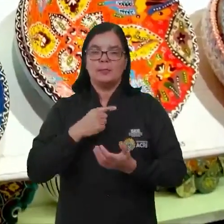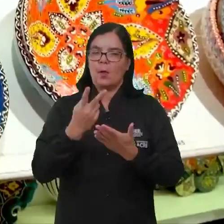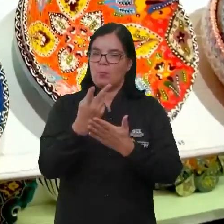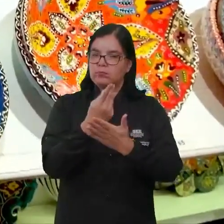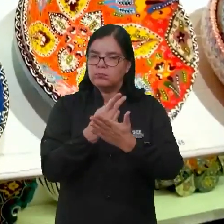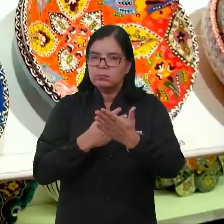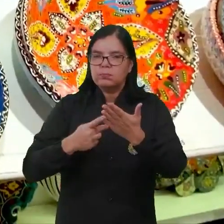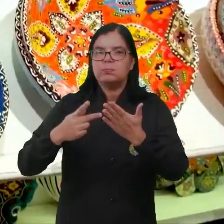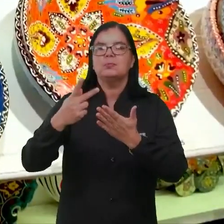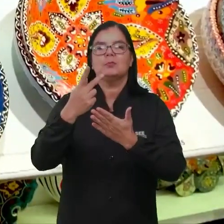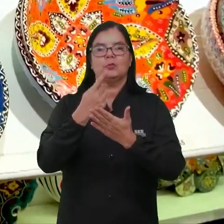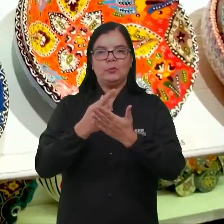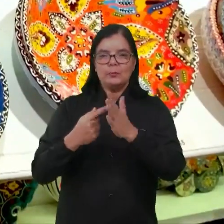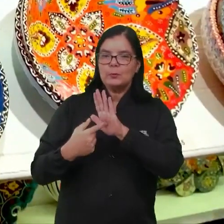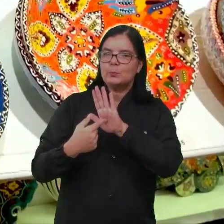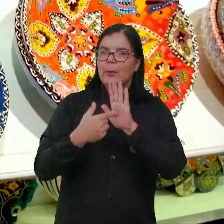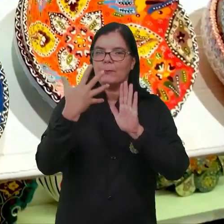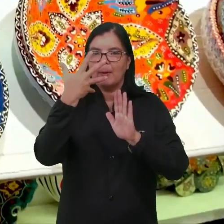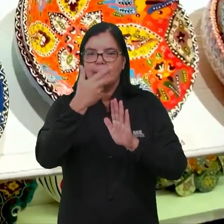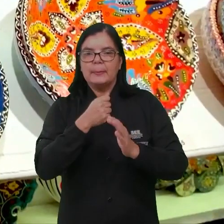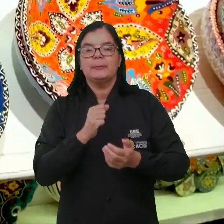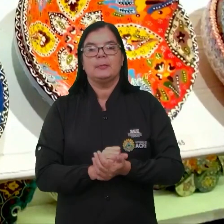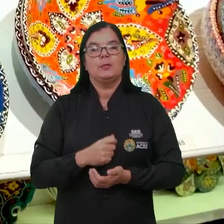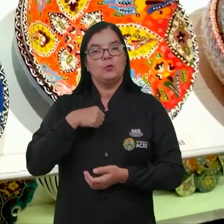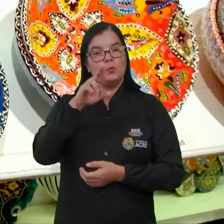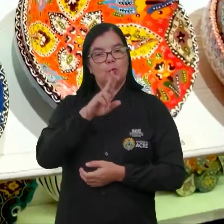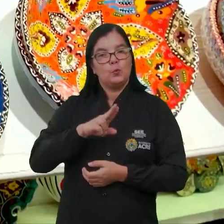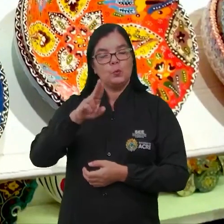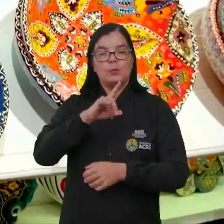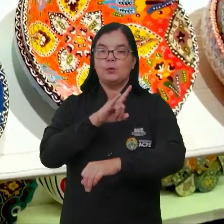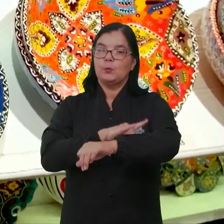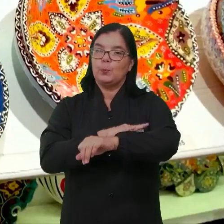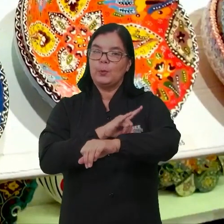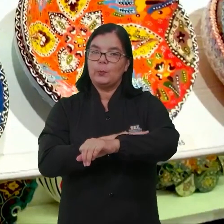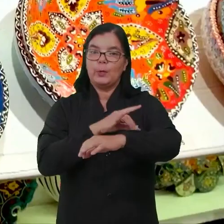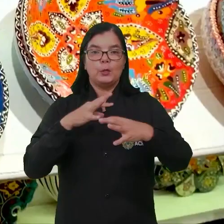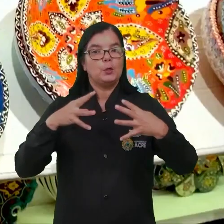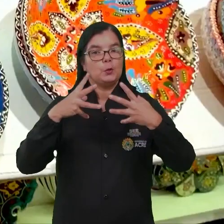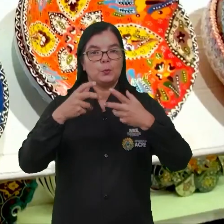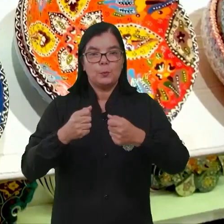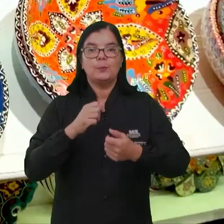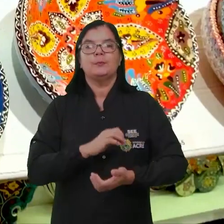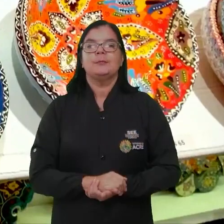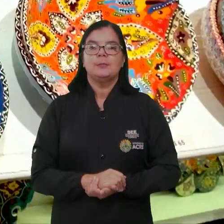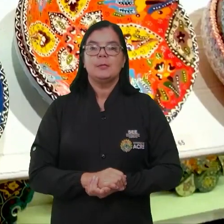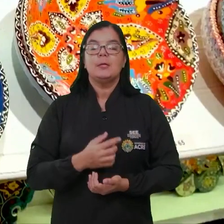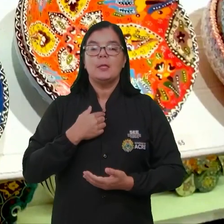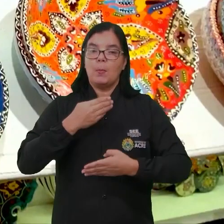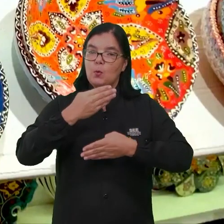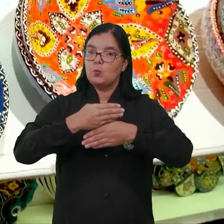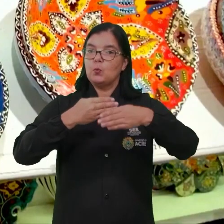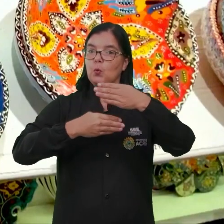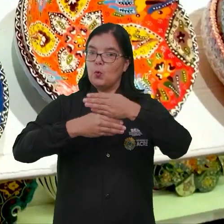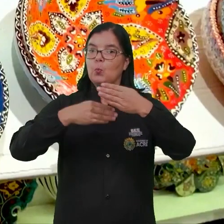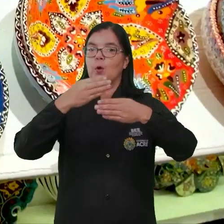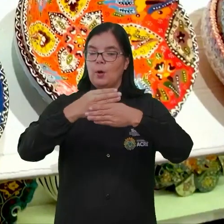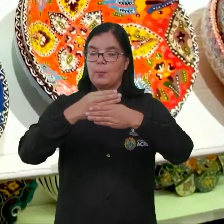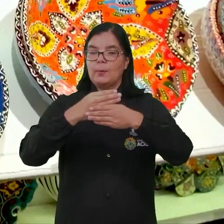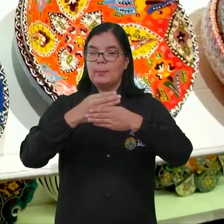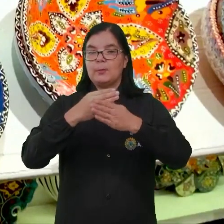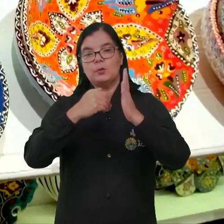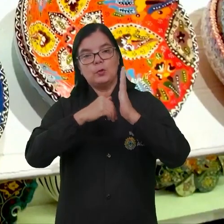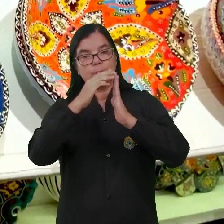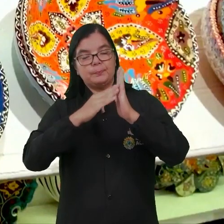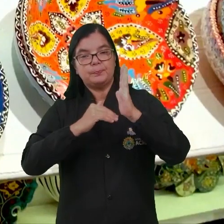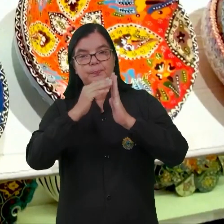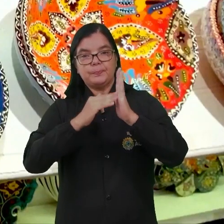são artísticas, né? Decorativas. Elas são usadas em pias, vasos sanitários e tanques. E também pode ser utilizada ali em